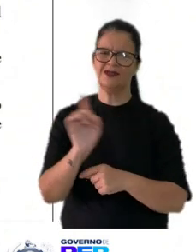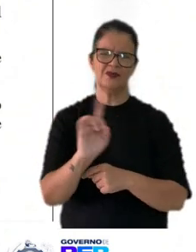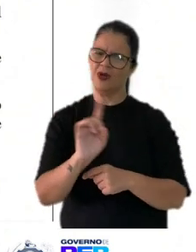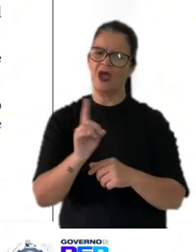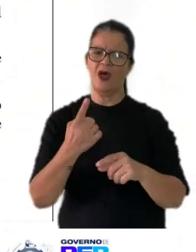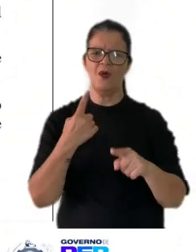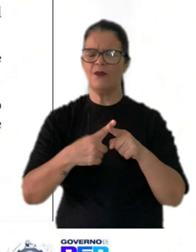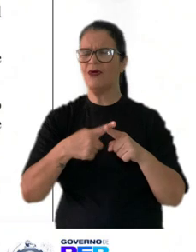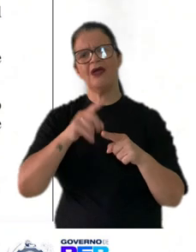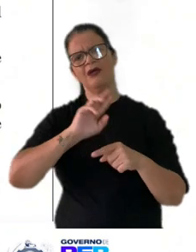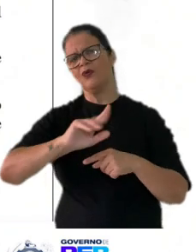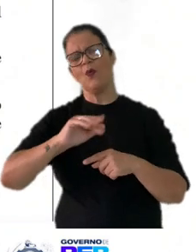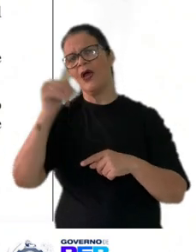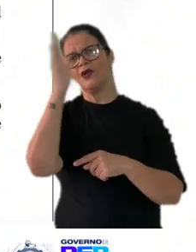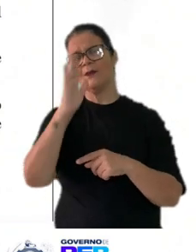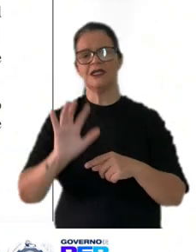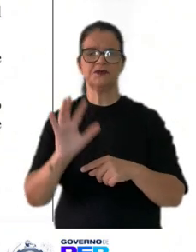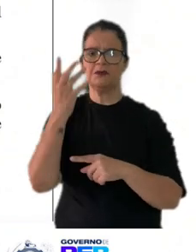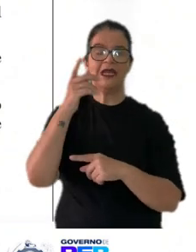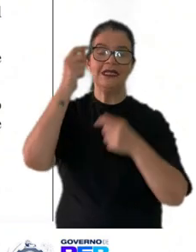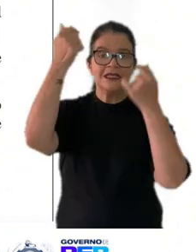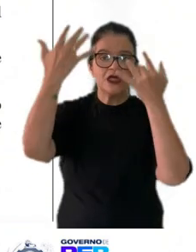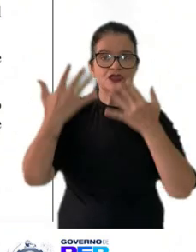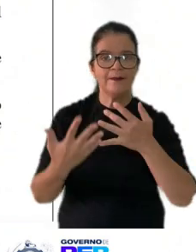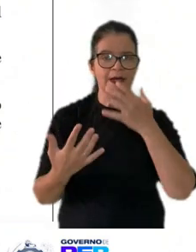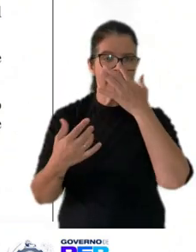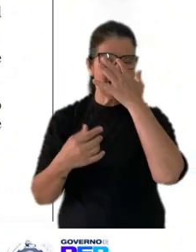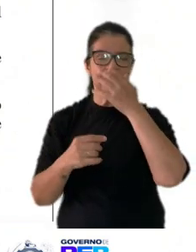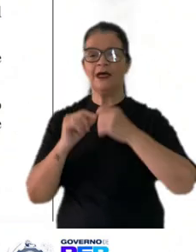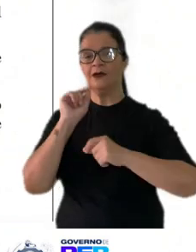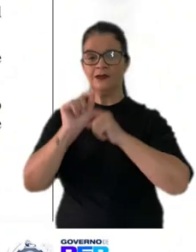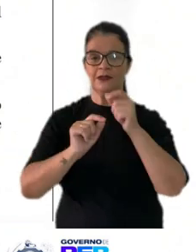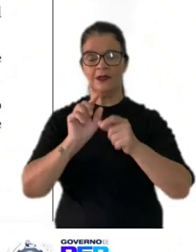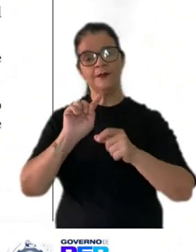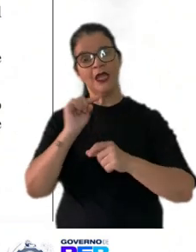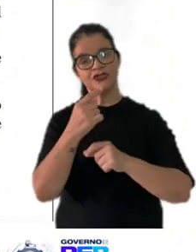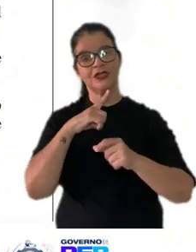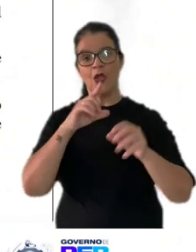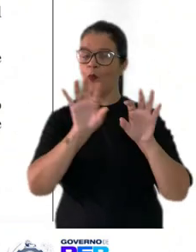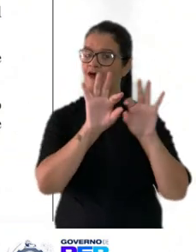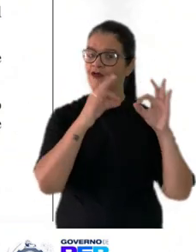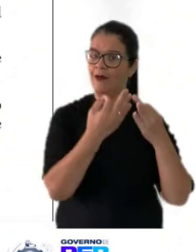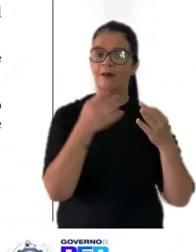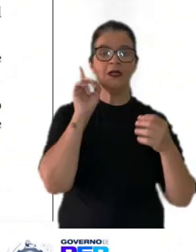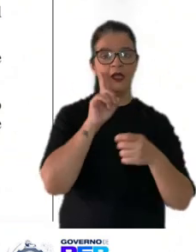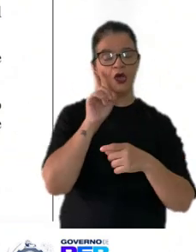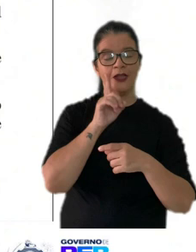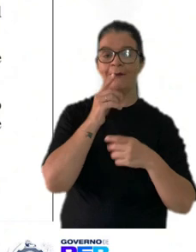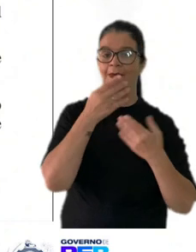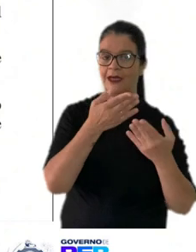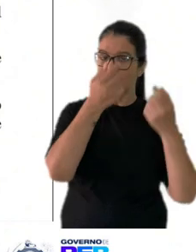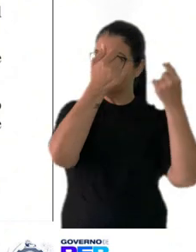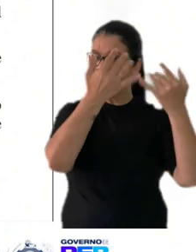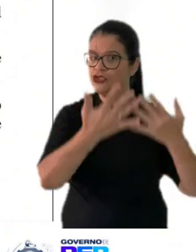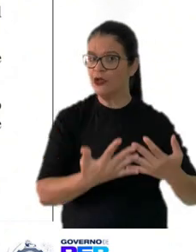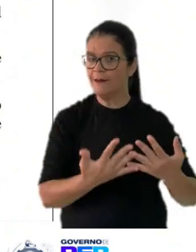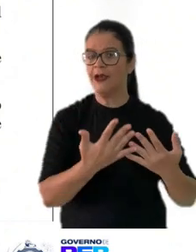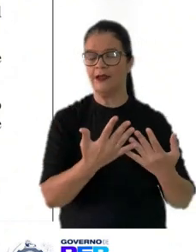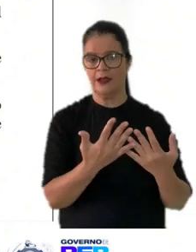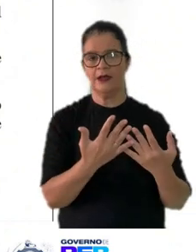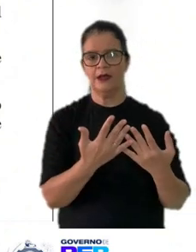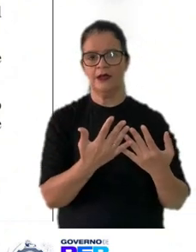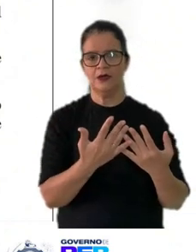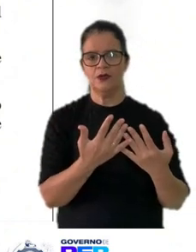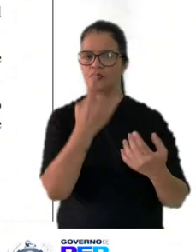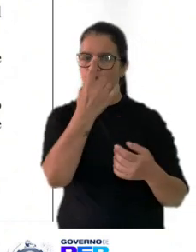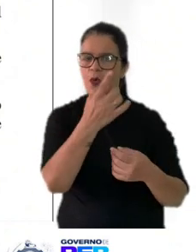Brasil que acontece ele está falando de aqui a gente tem uma família norte-americana falando de uma figura